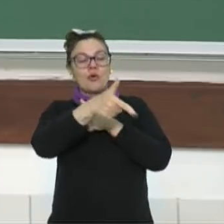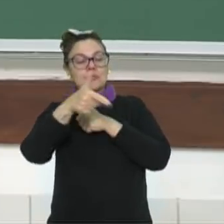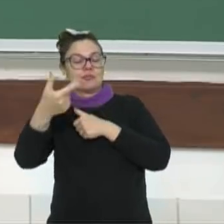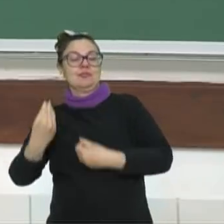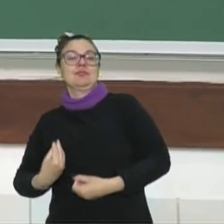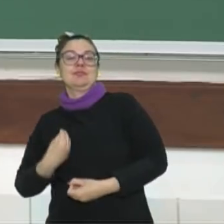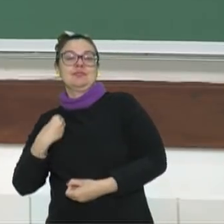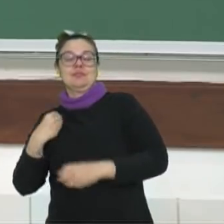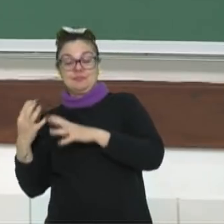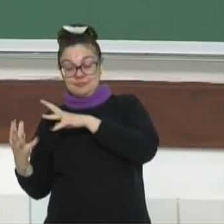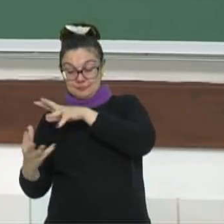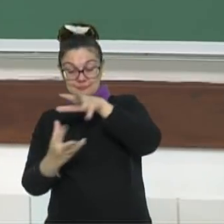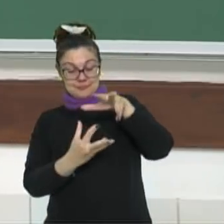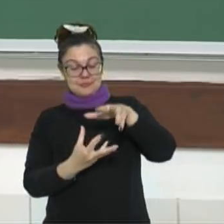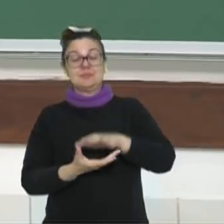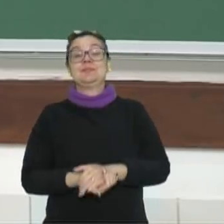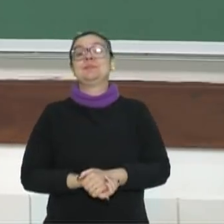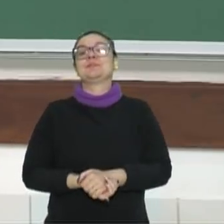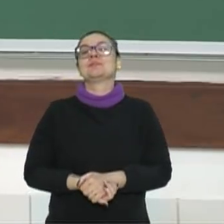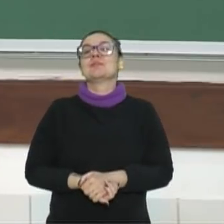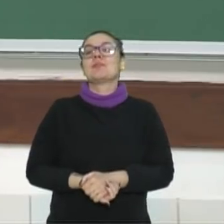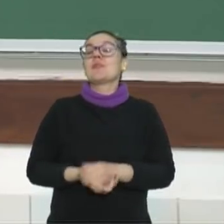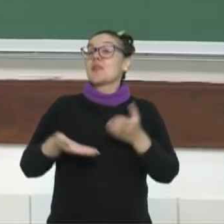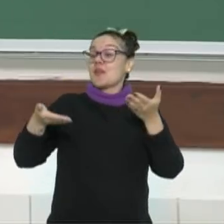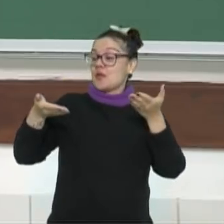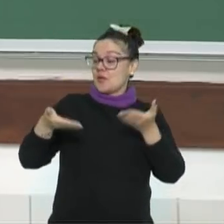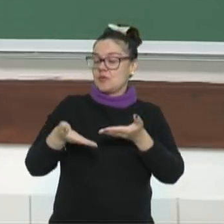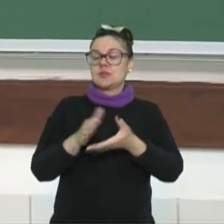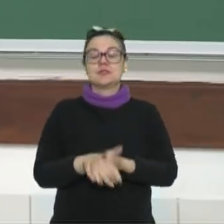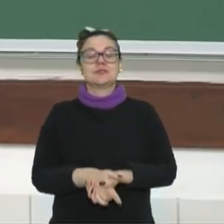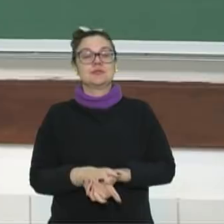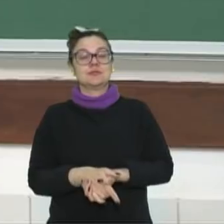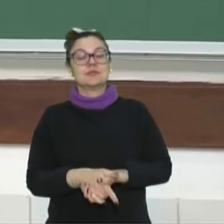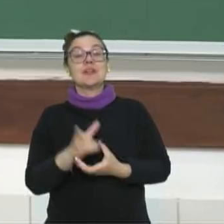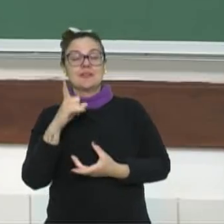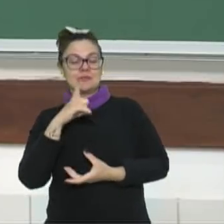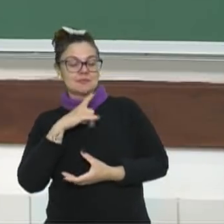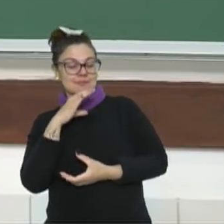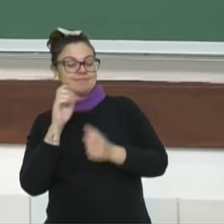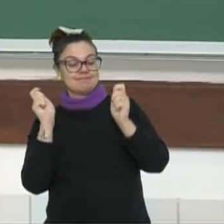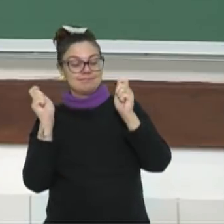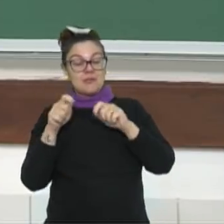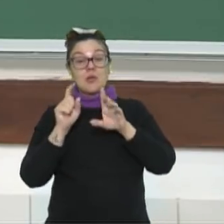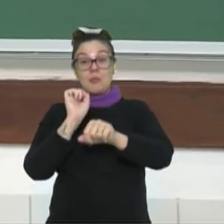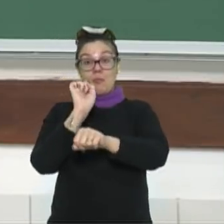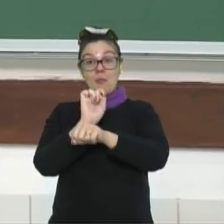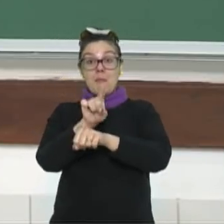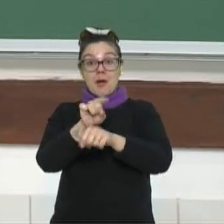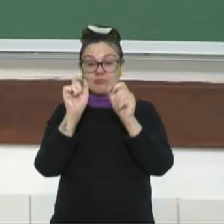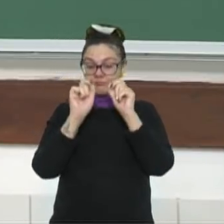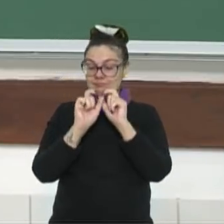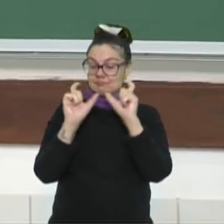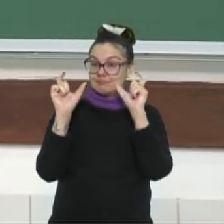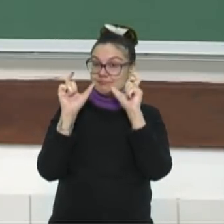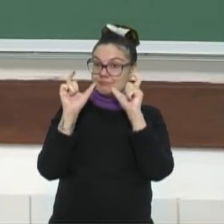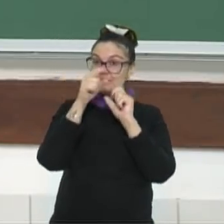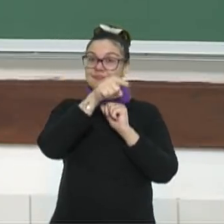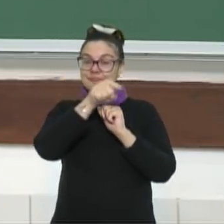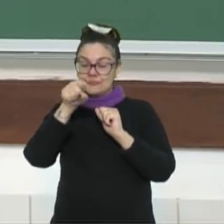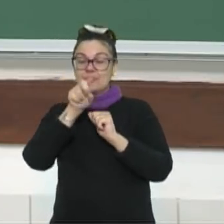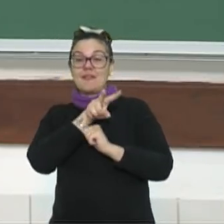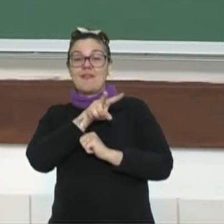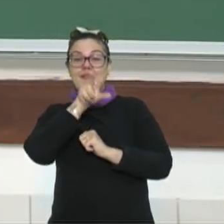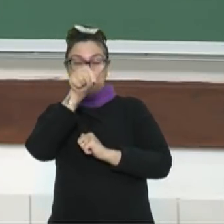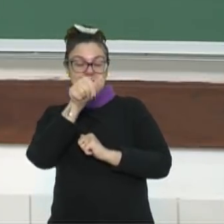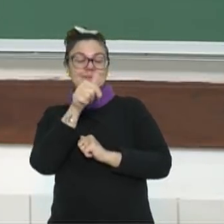que existem, no mundo inteiro. E hoje nós temos essa possibilidade. Então para um pouquinho aí, preste atenção nessa aula, com certeza você vai